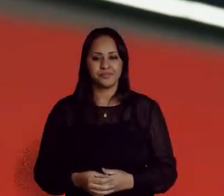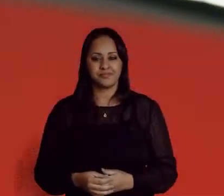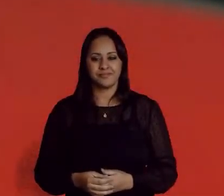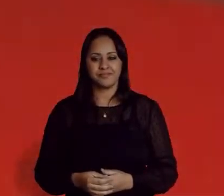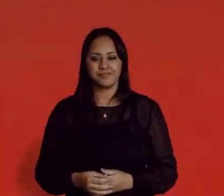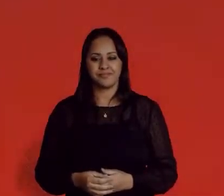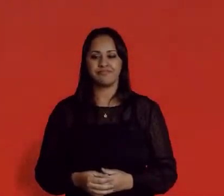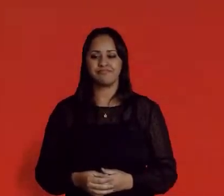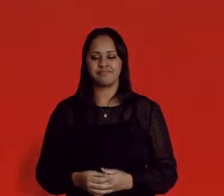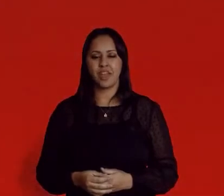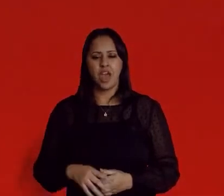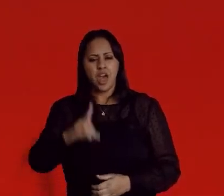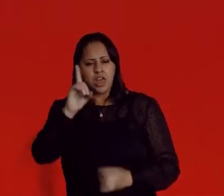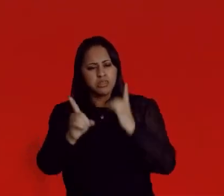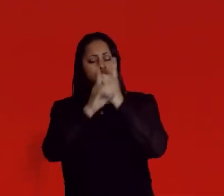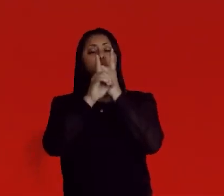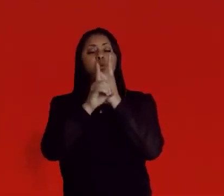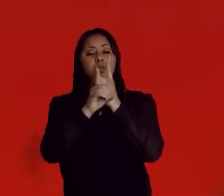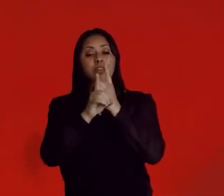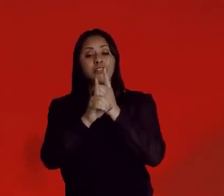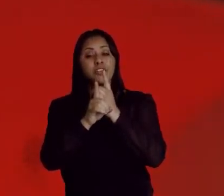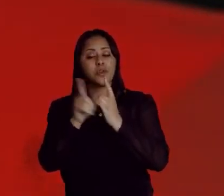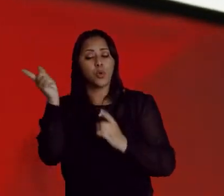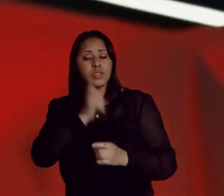Descobrir como é que nós vamos construir a nossa história.